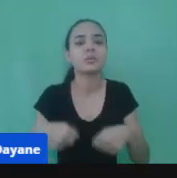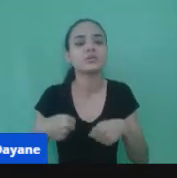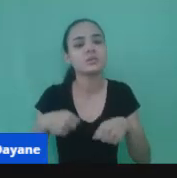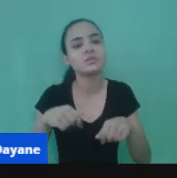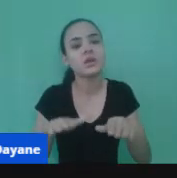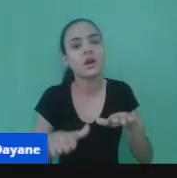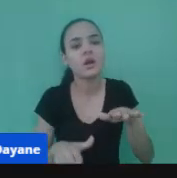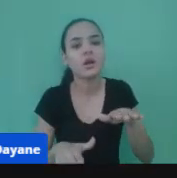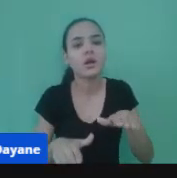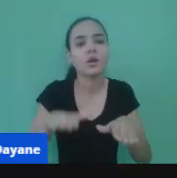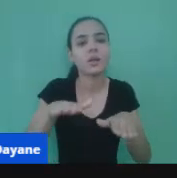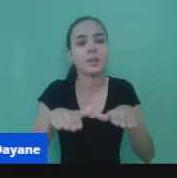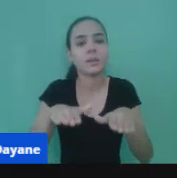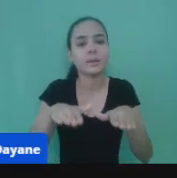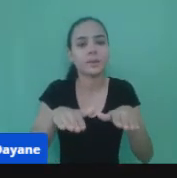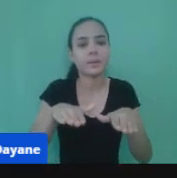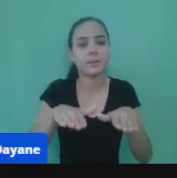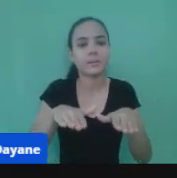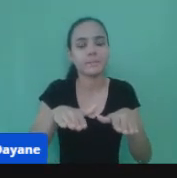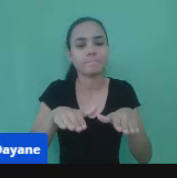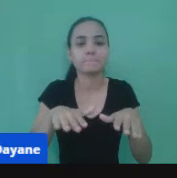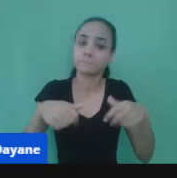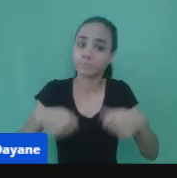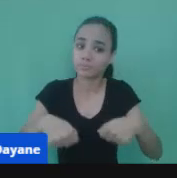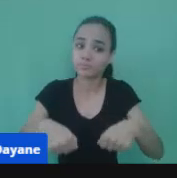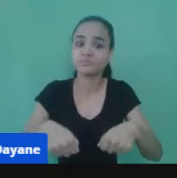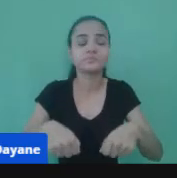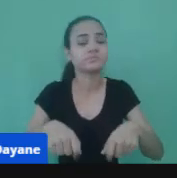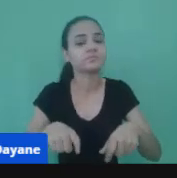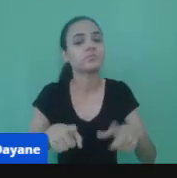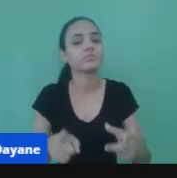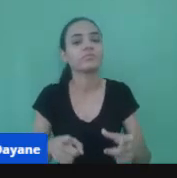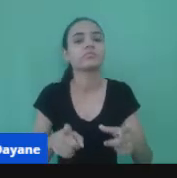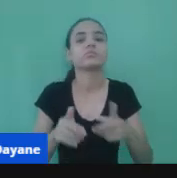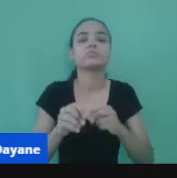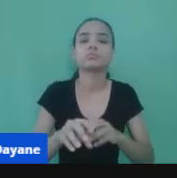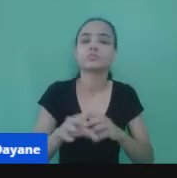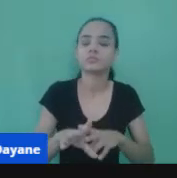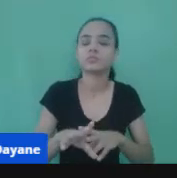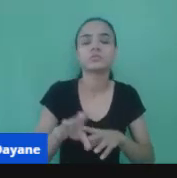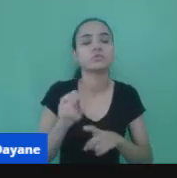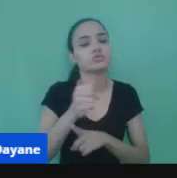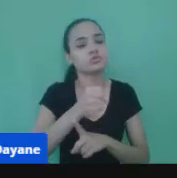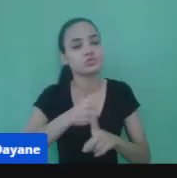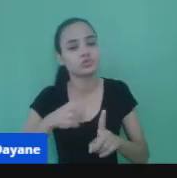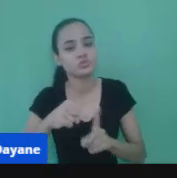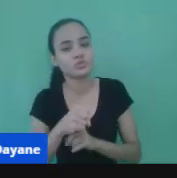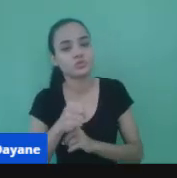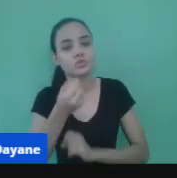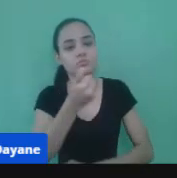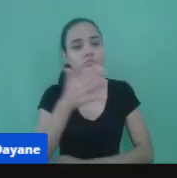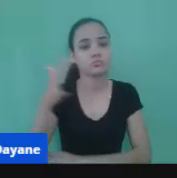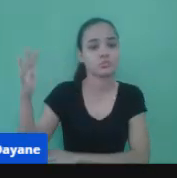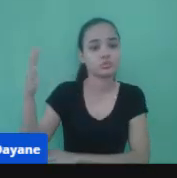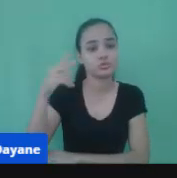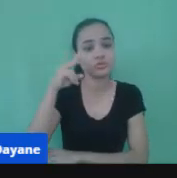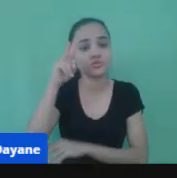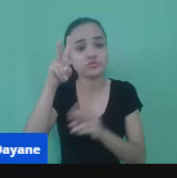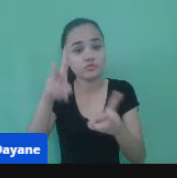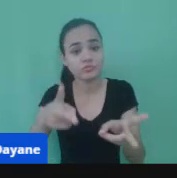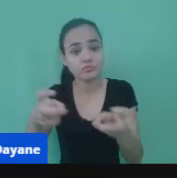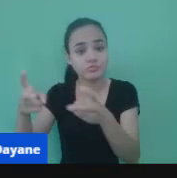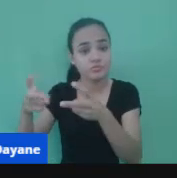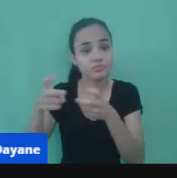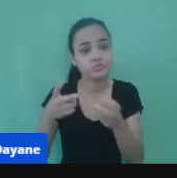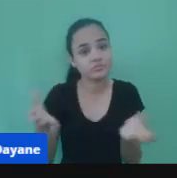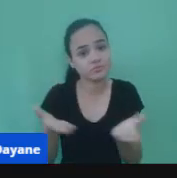sustentabilidade socioambiental que a gente vê hoje, né, que hoje é tão buscada. E depois disso, né, veio a conferência lá de